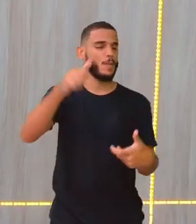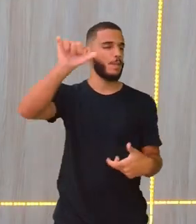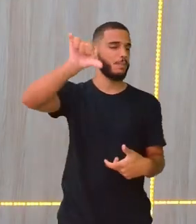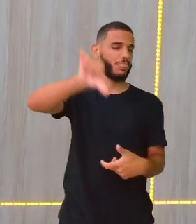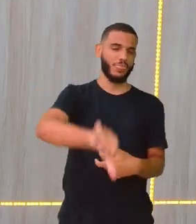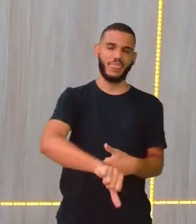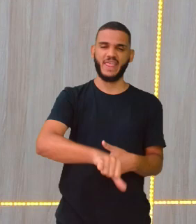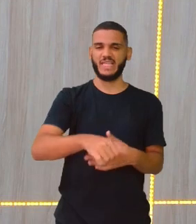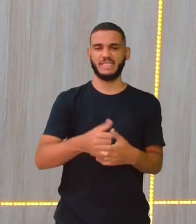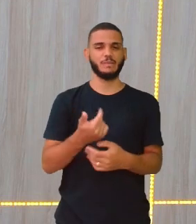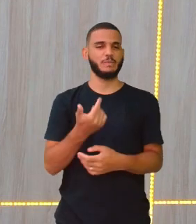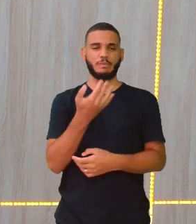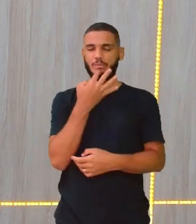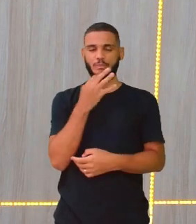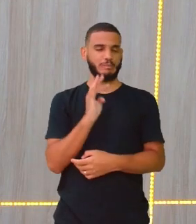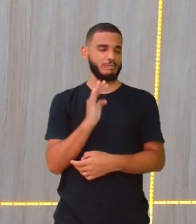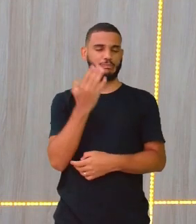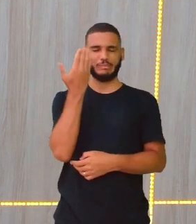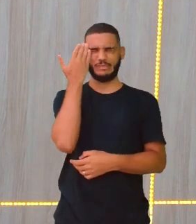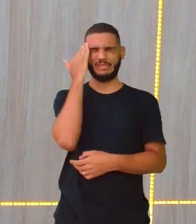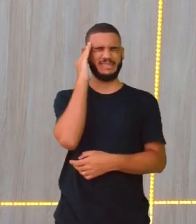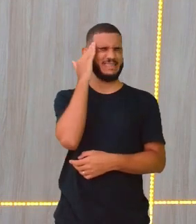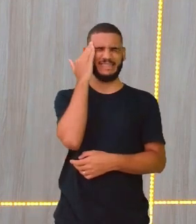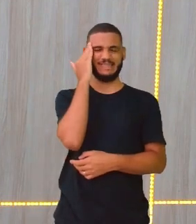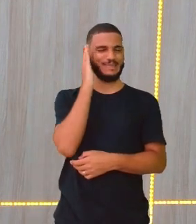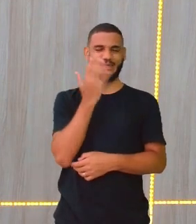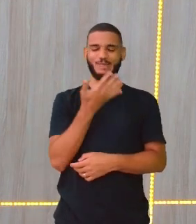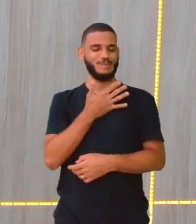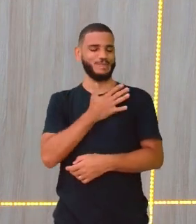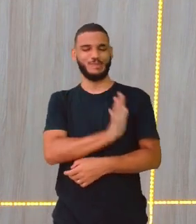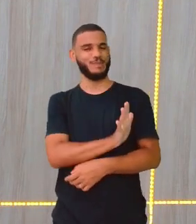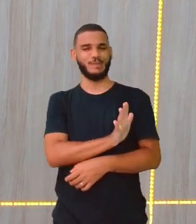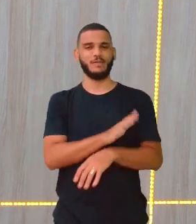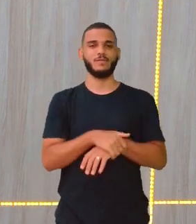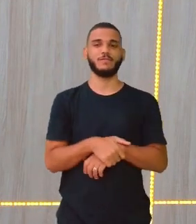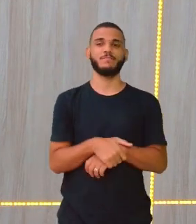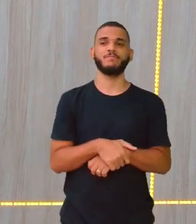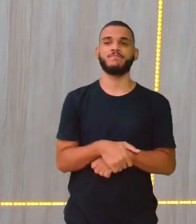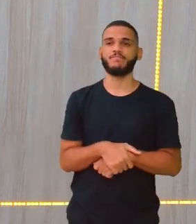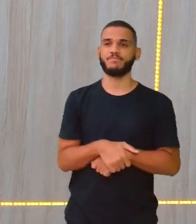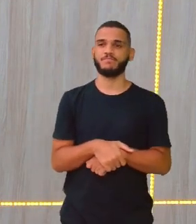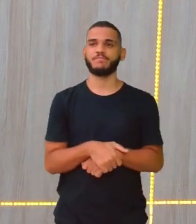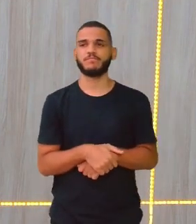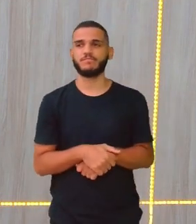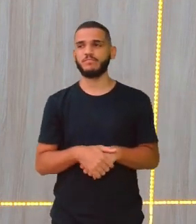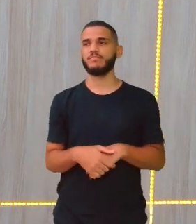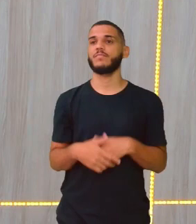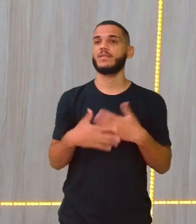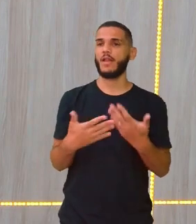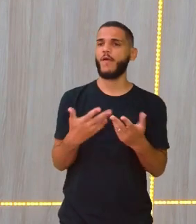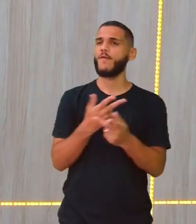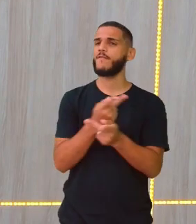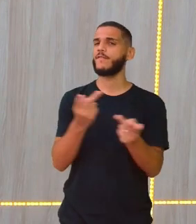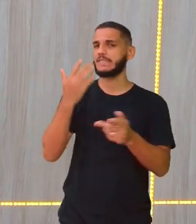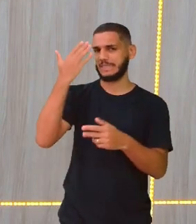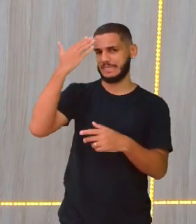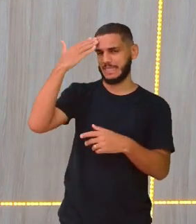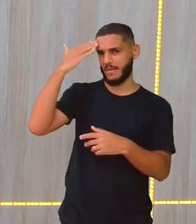eu não consigo compreender. Bom, vamos lá. Sabendo